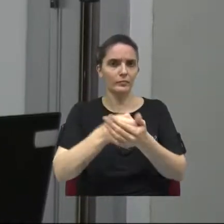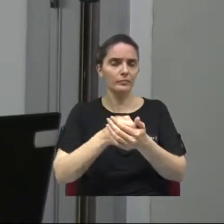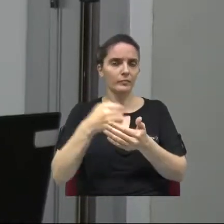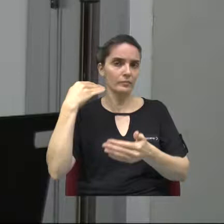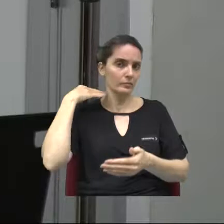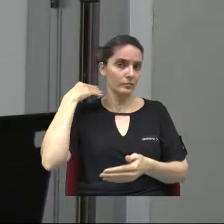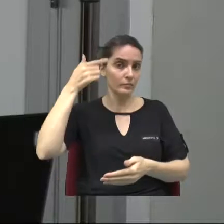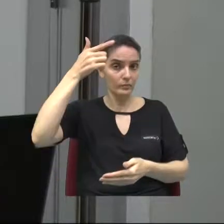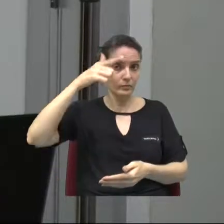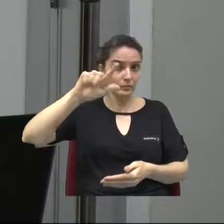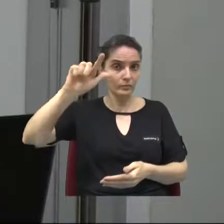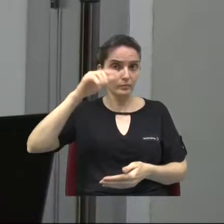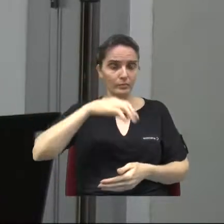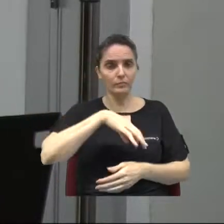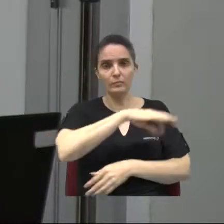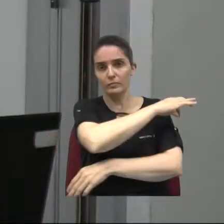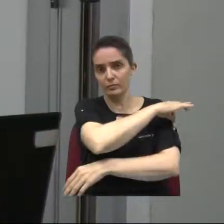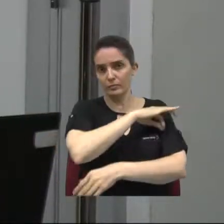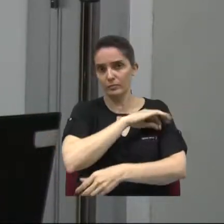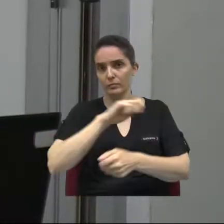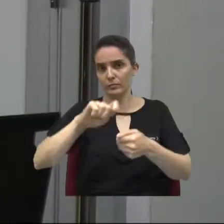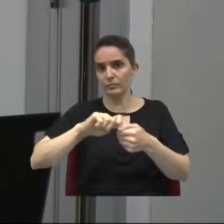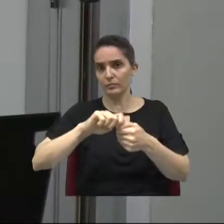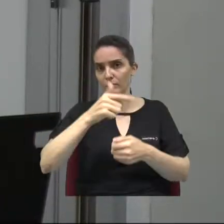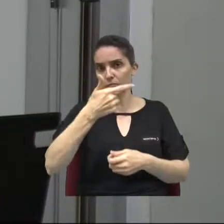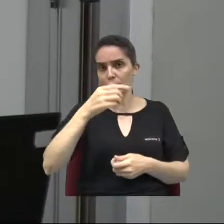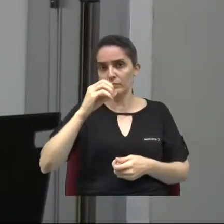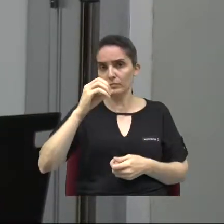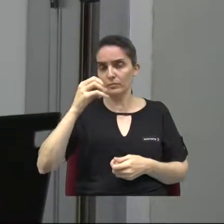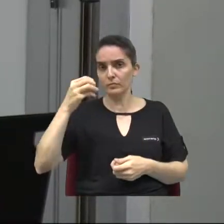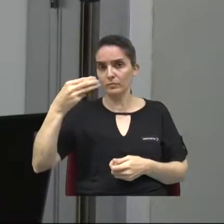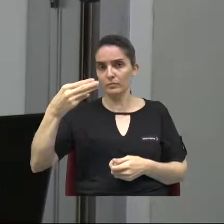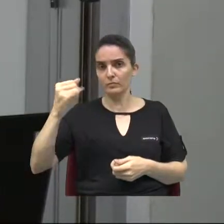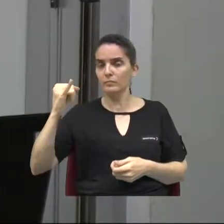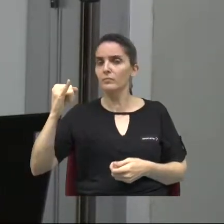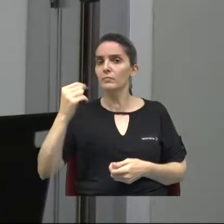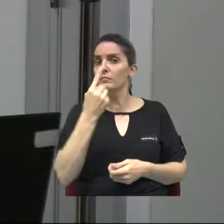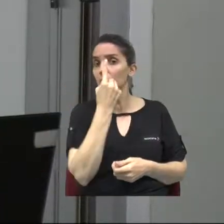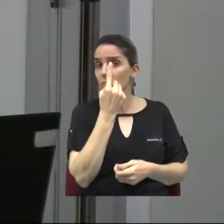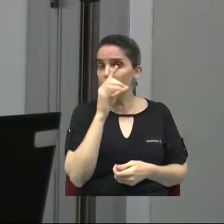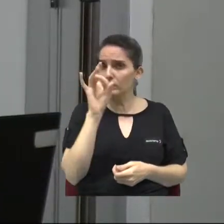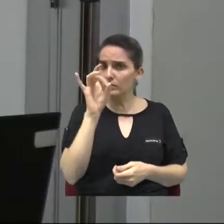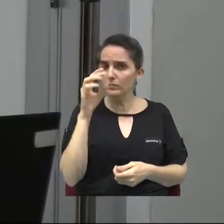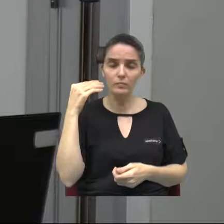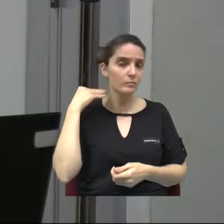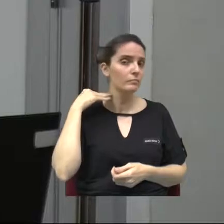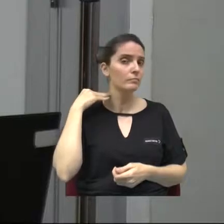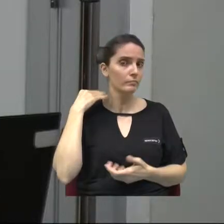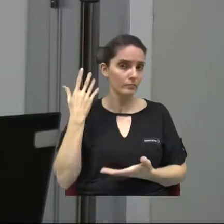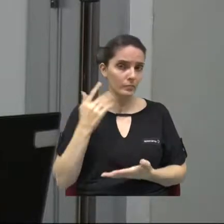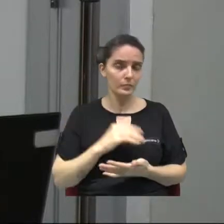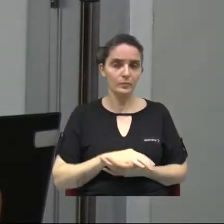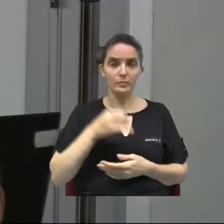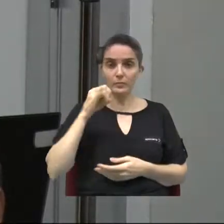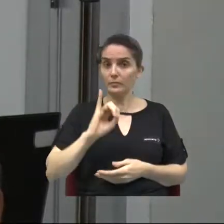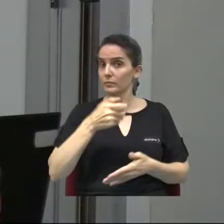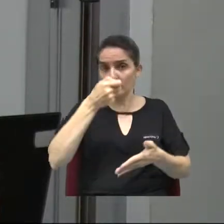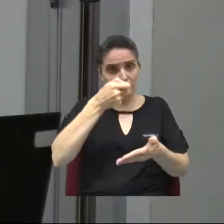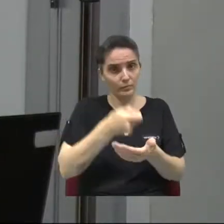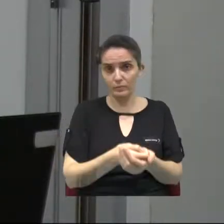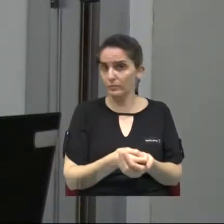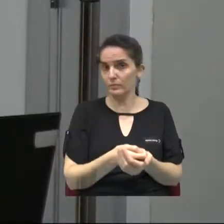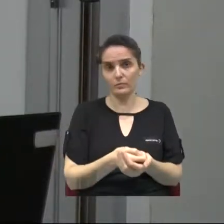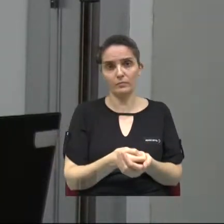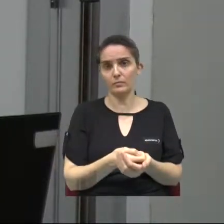outros prefeitos, não sei quais, deixaram aí de 200 milhões, uma dívida só de banco. E essa dívida, se não fosse paga,